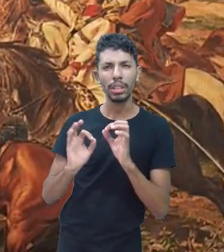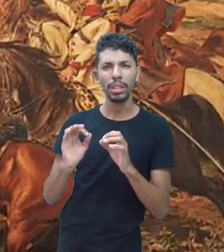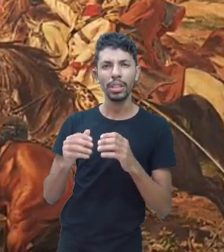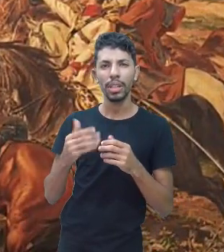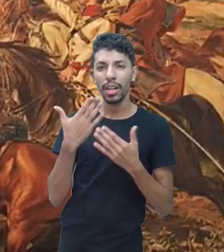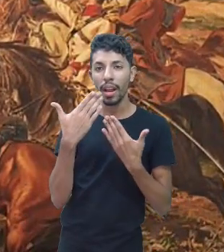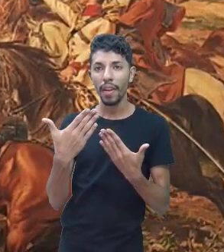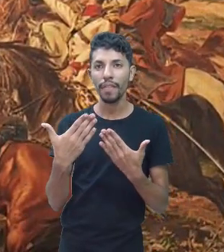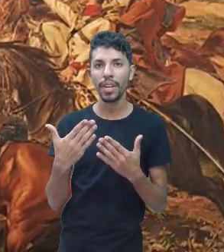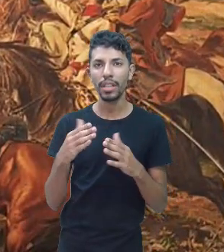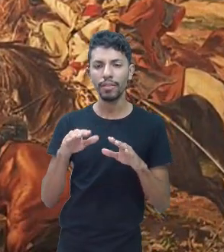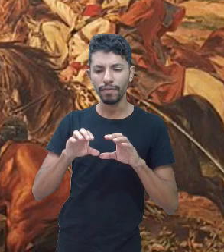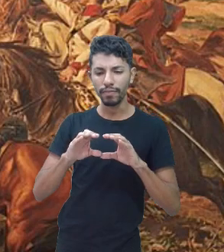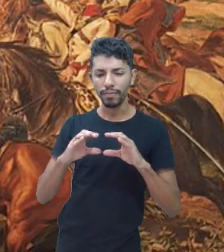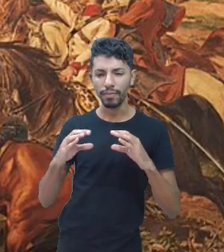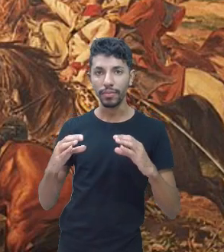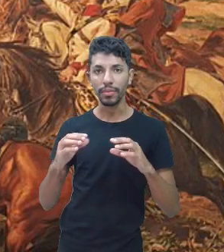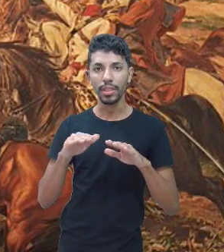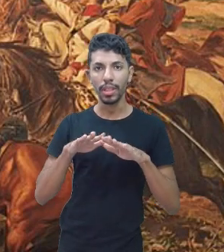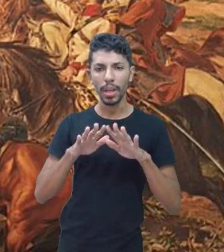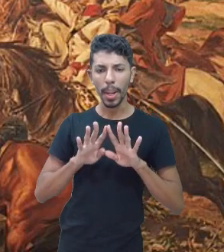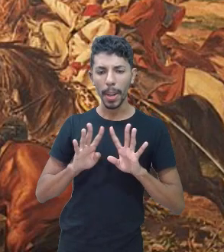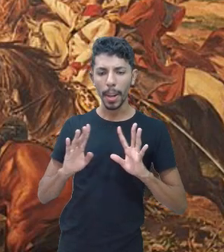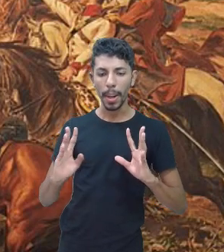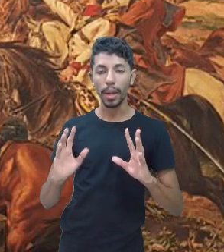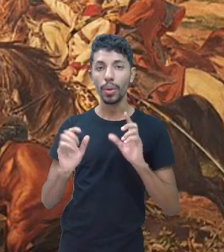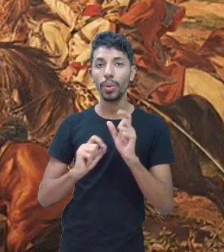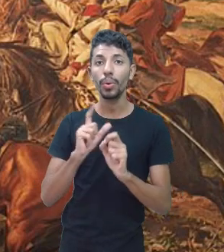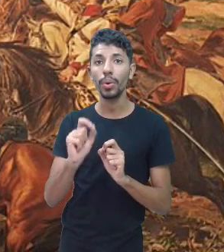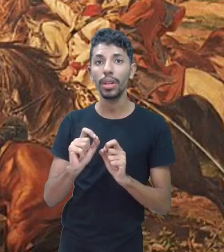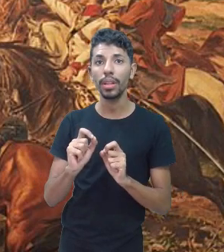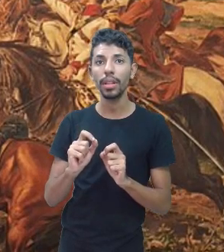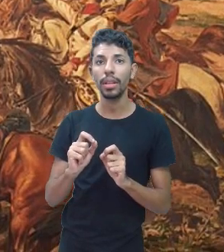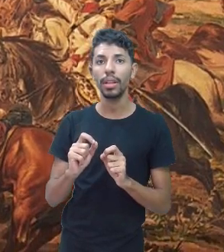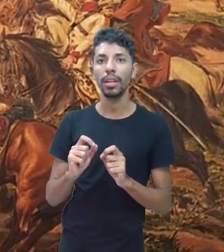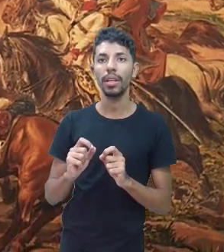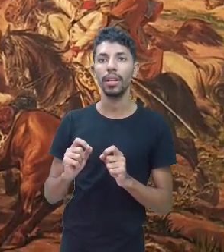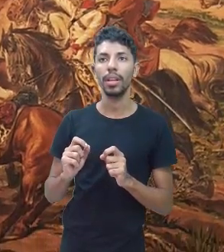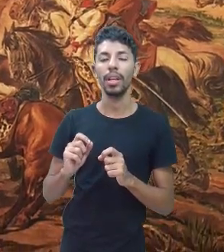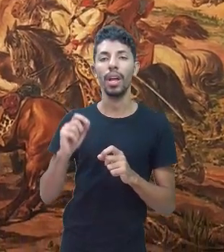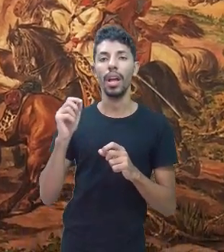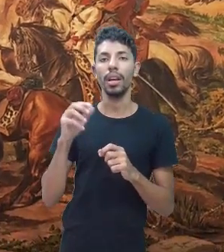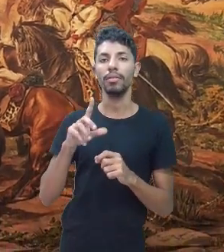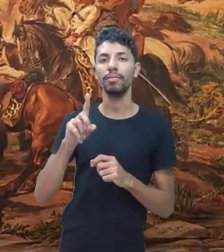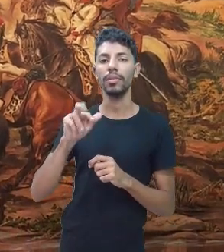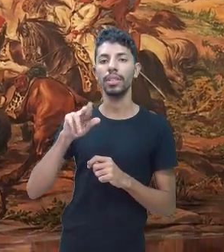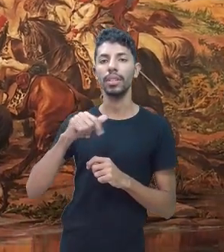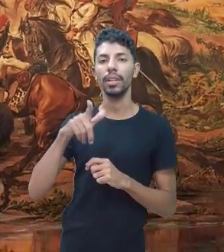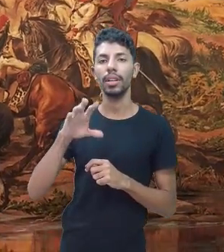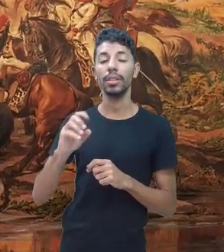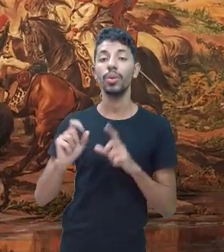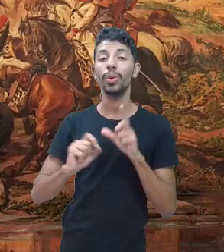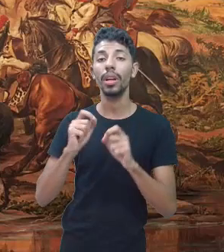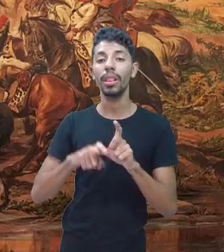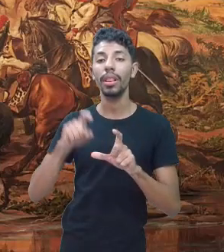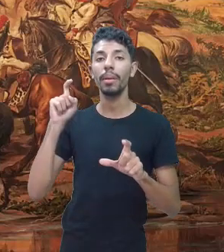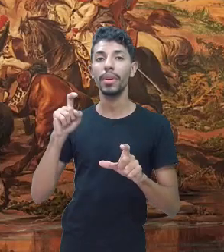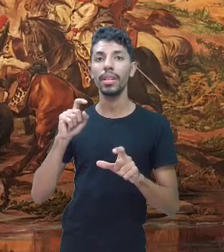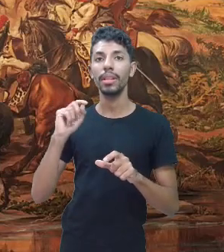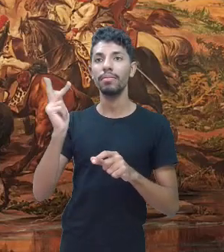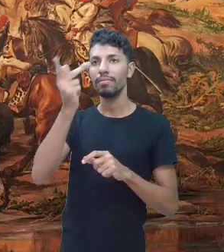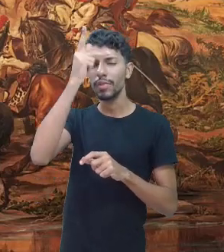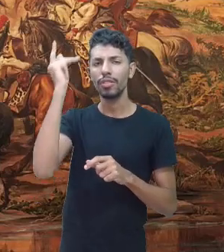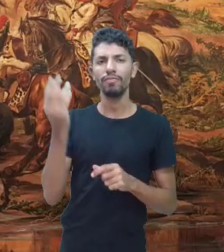formando um semicírculo, a gente vai ter a figura dos dragões da independência. Né? Inclusive, são figuras que estão até